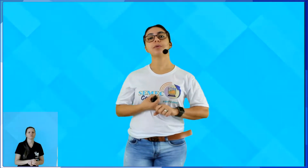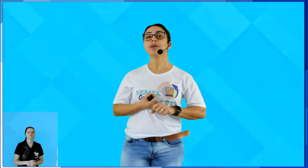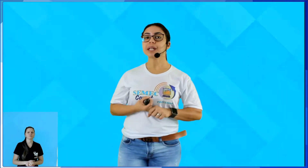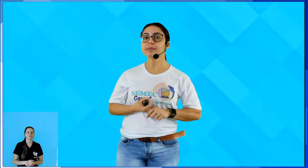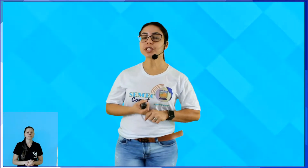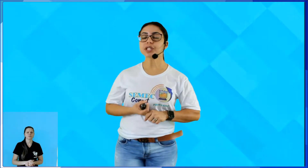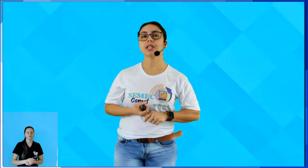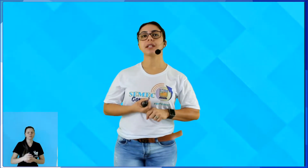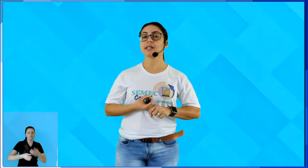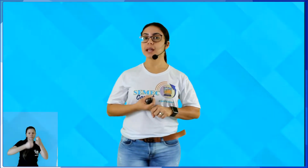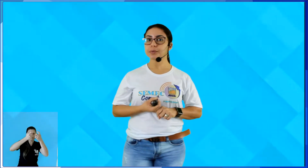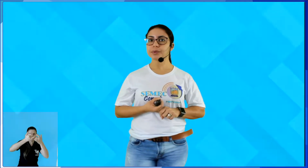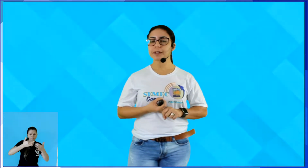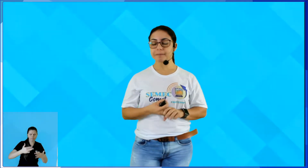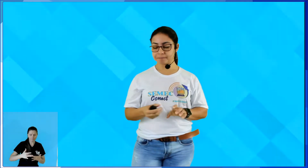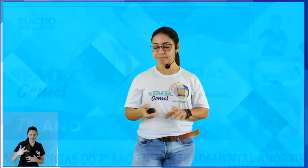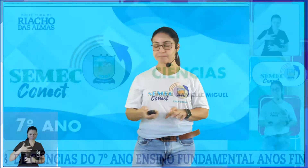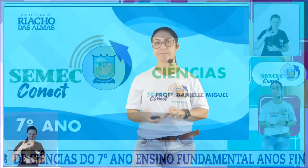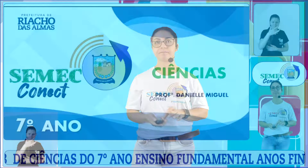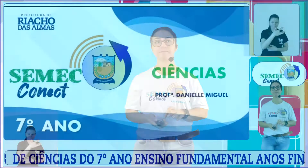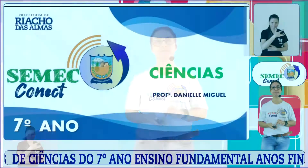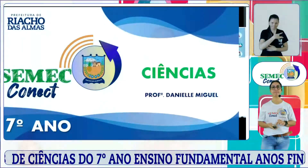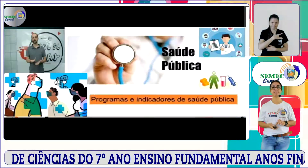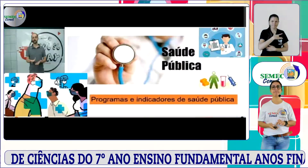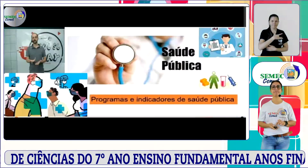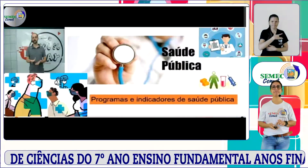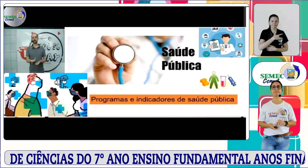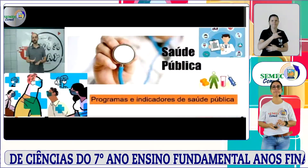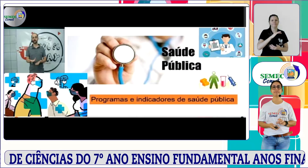os programas de saúde.